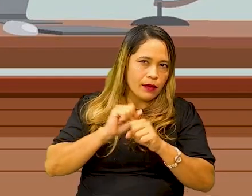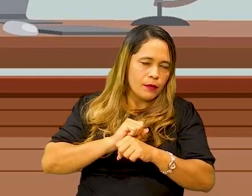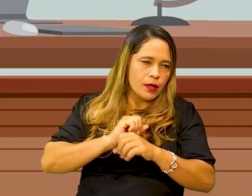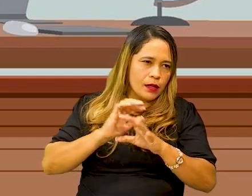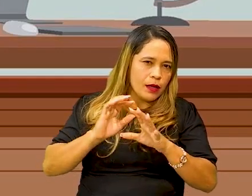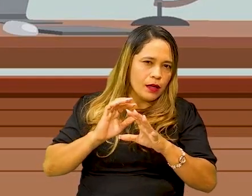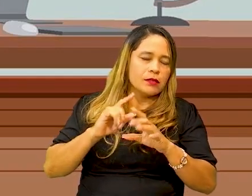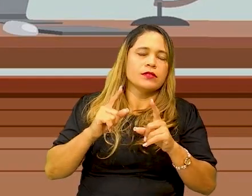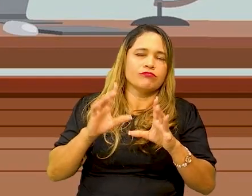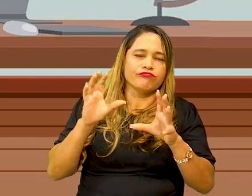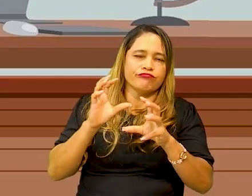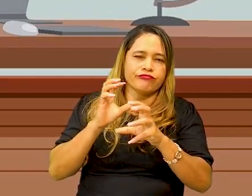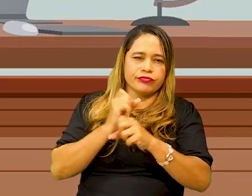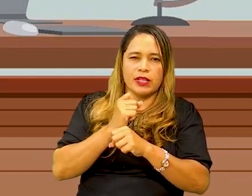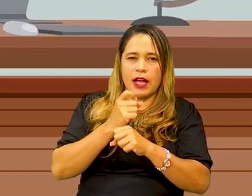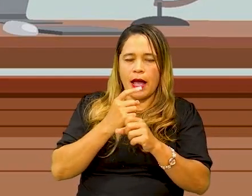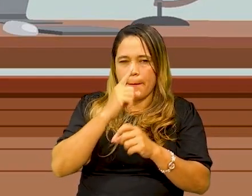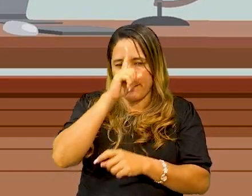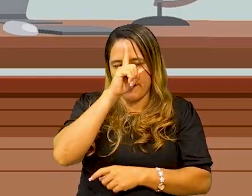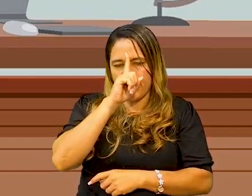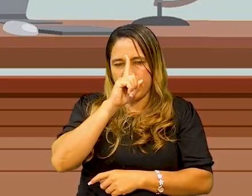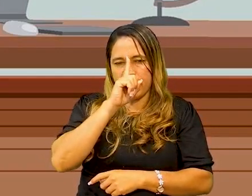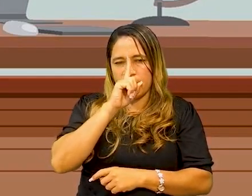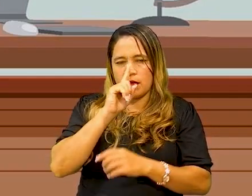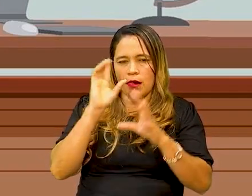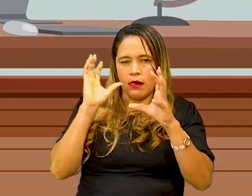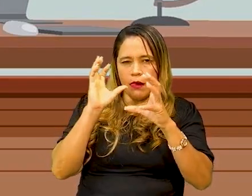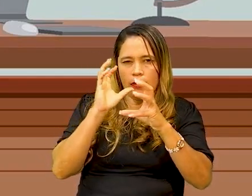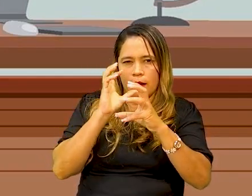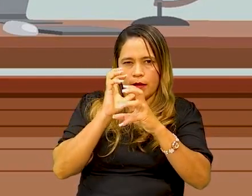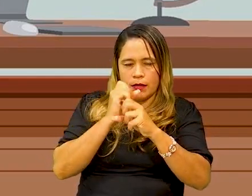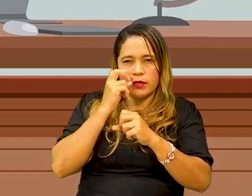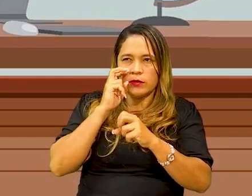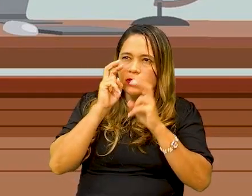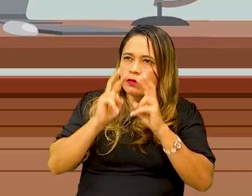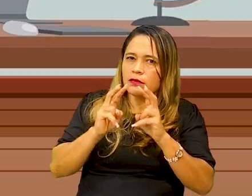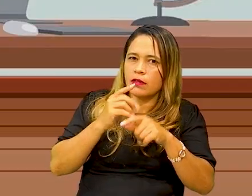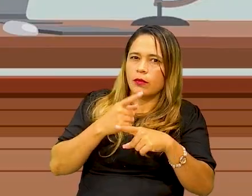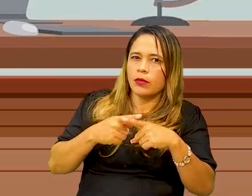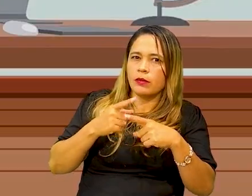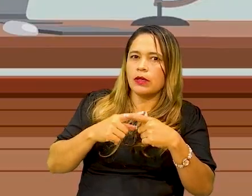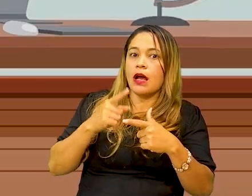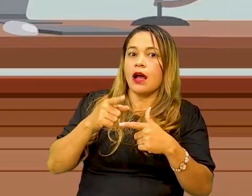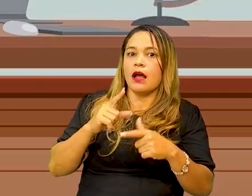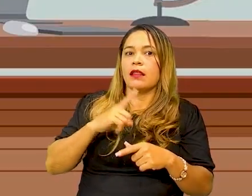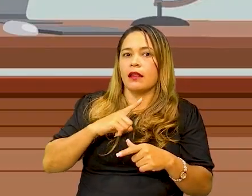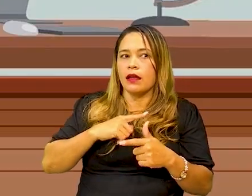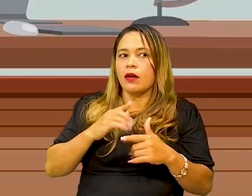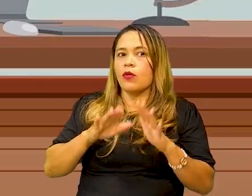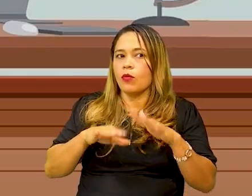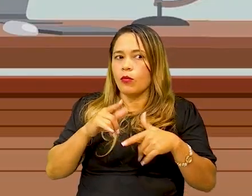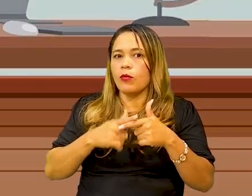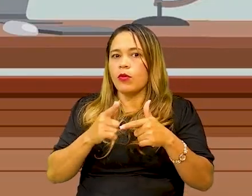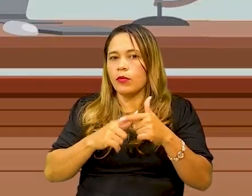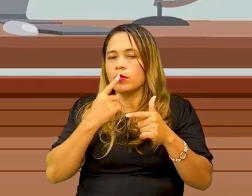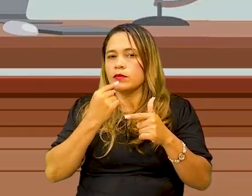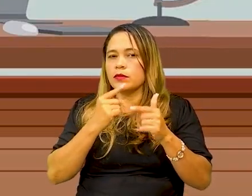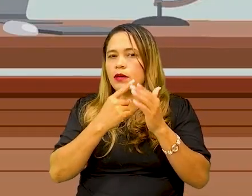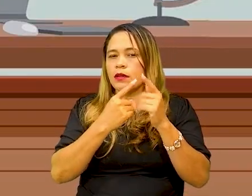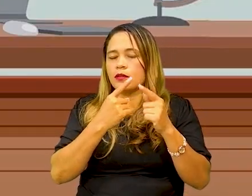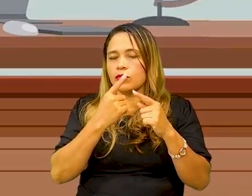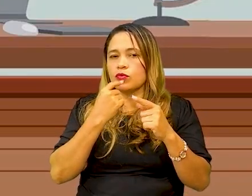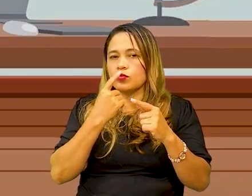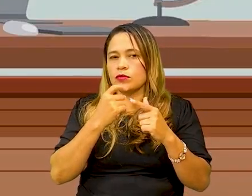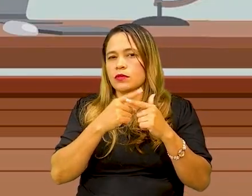seja, a gente consegue visualizar melhor esse problema que está acontecendo no sangue em decorrência da insuficiência no fígado na região dos